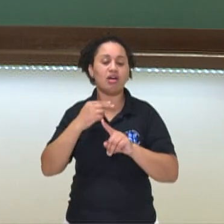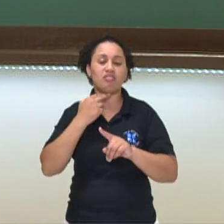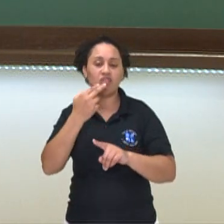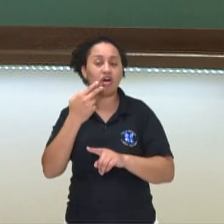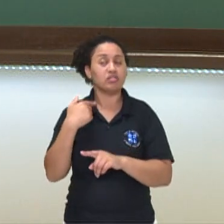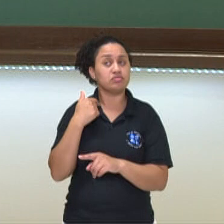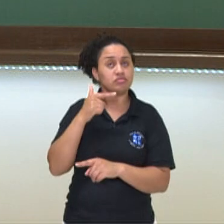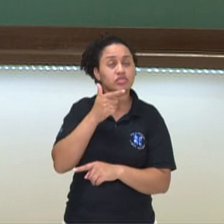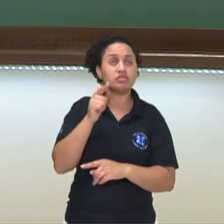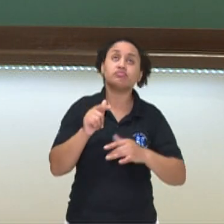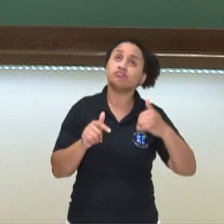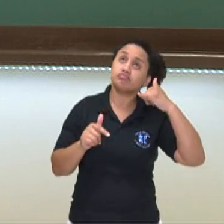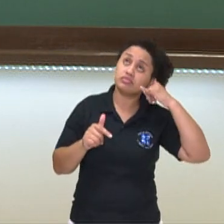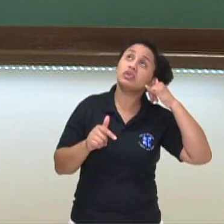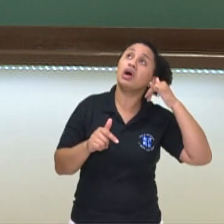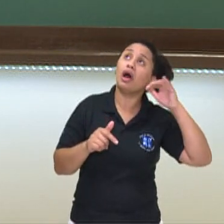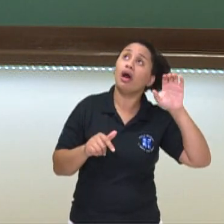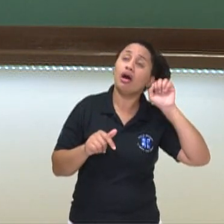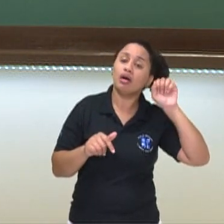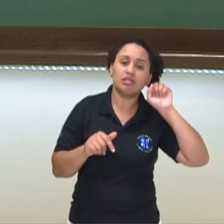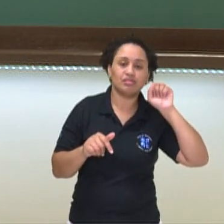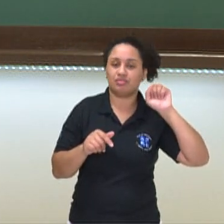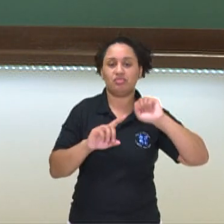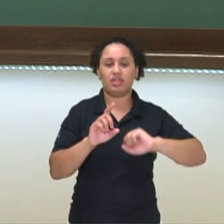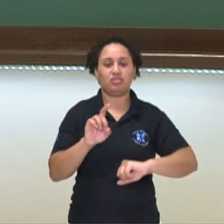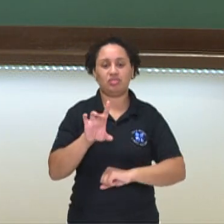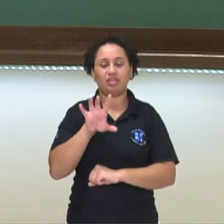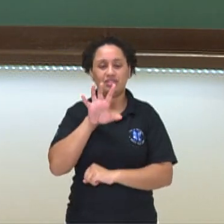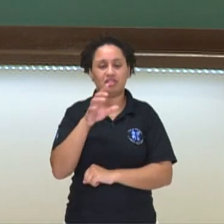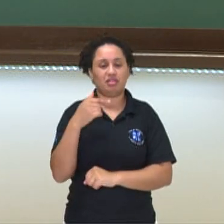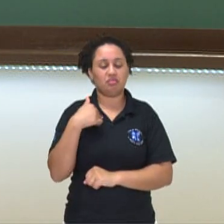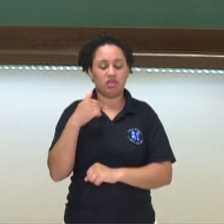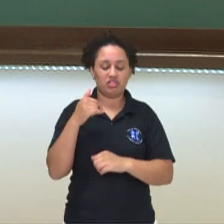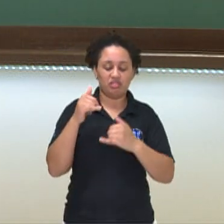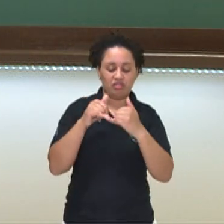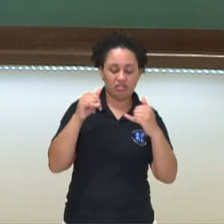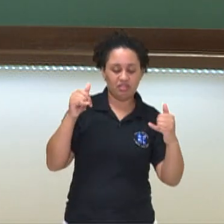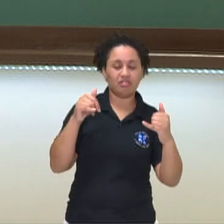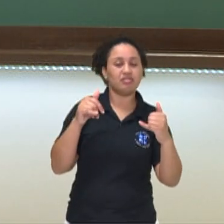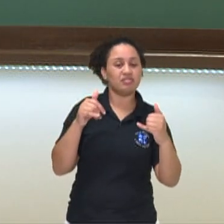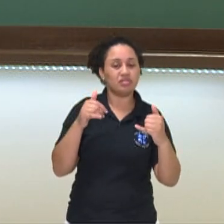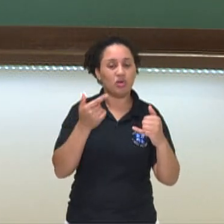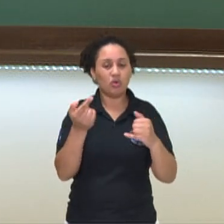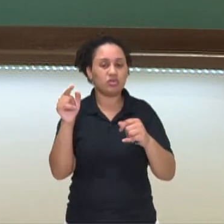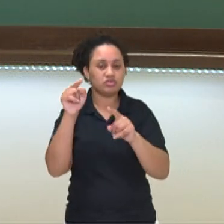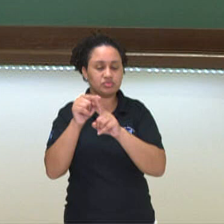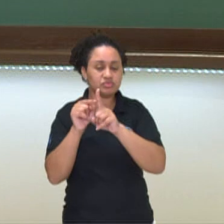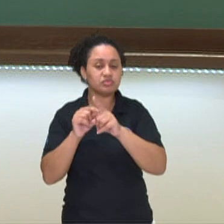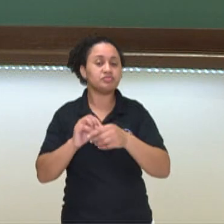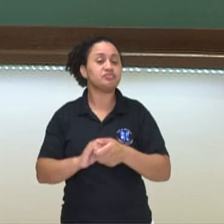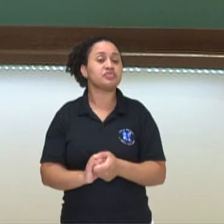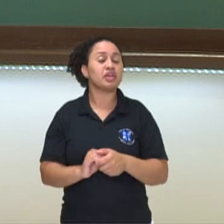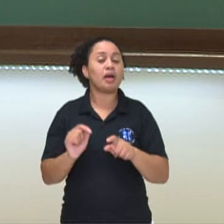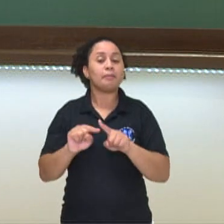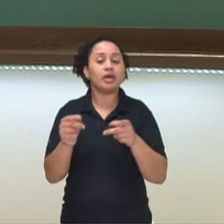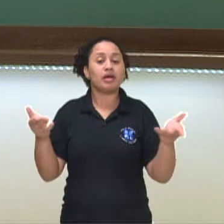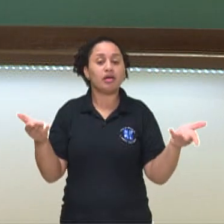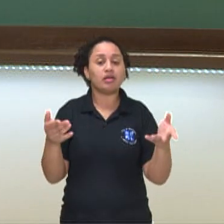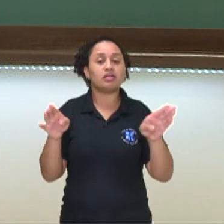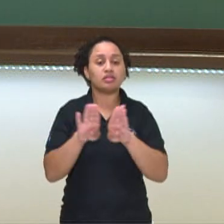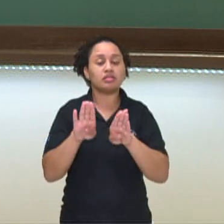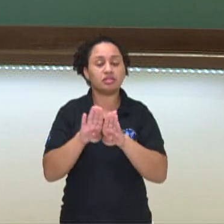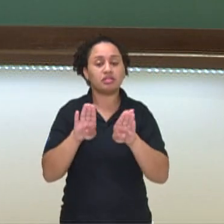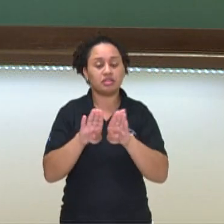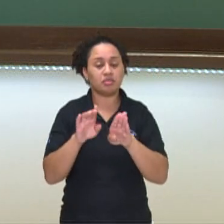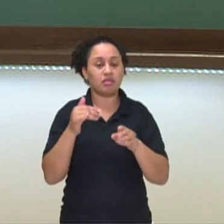ondas elétricas sendo transmitidas pelos cabos, sejam metalizados ou de fibra óptica. Mas também, atualmente, utilizam